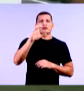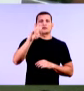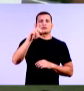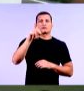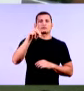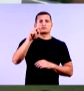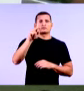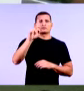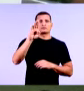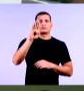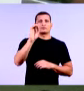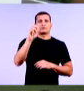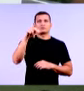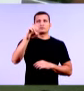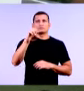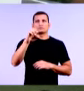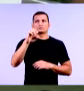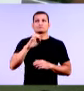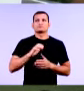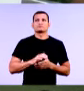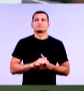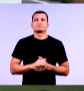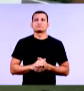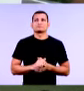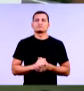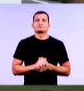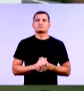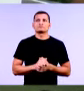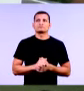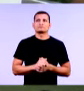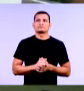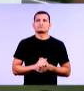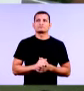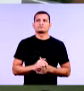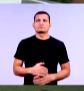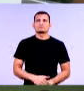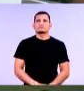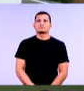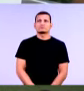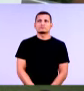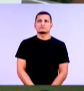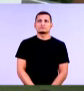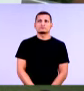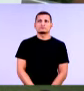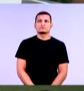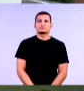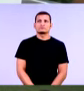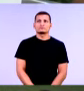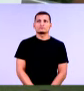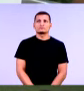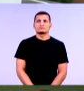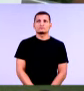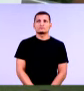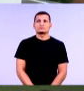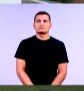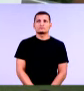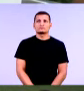Vamos voltar um pouco aqui na nossa explicação, né? Vamos. Para a gente então chegar aqui até o backbone,